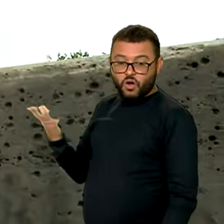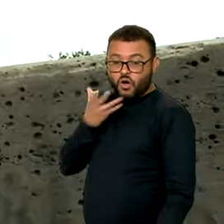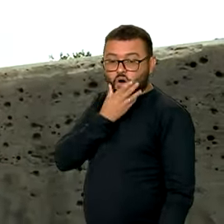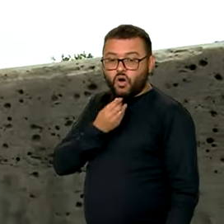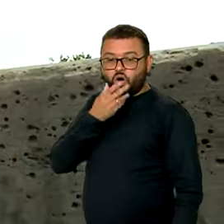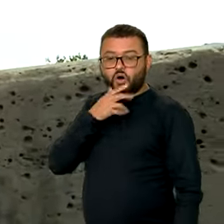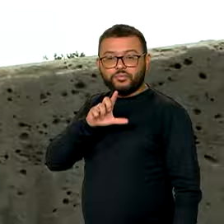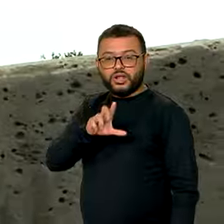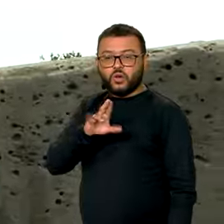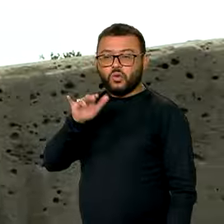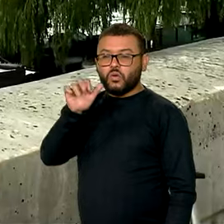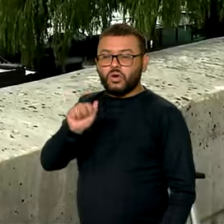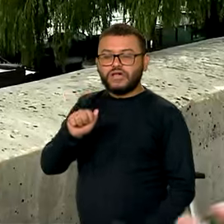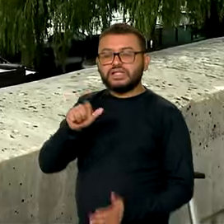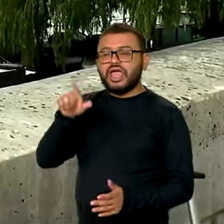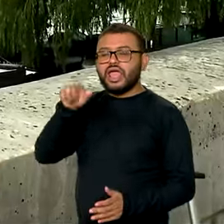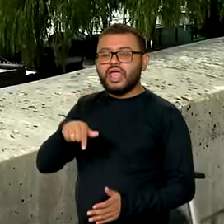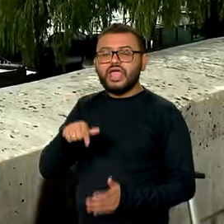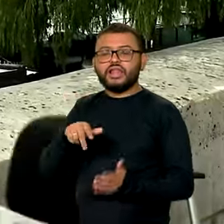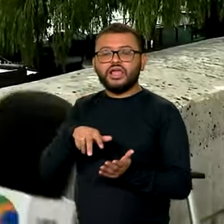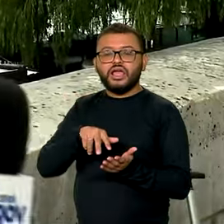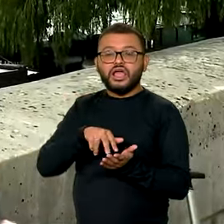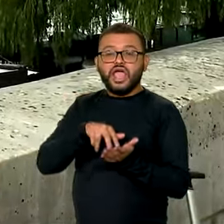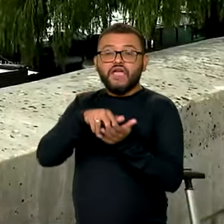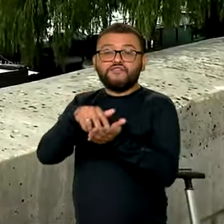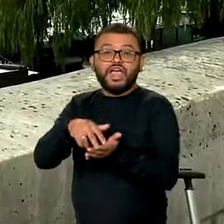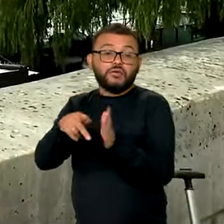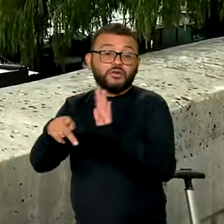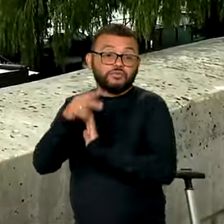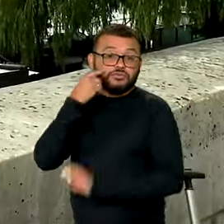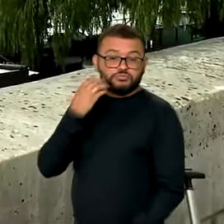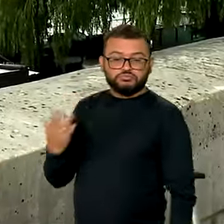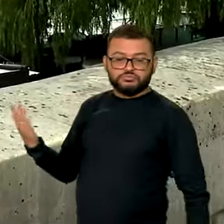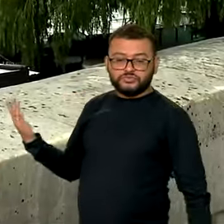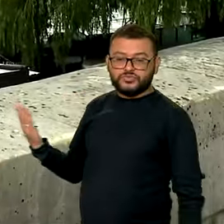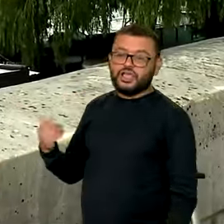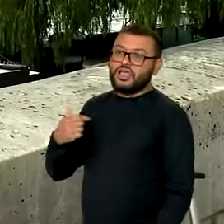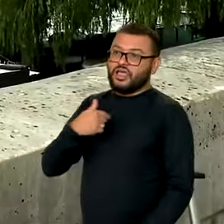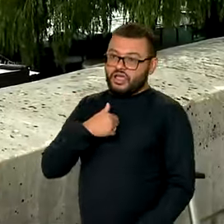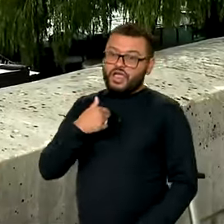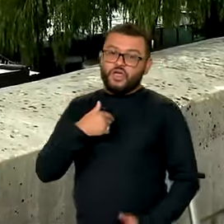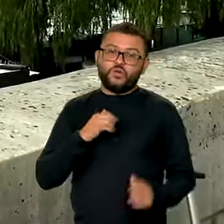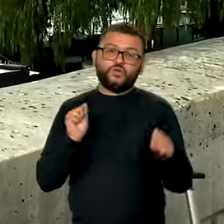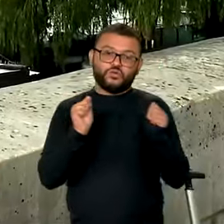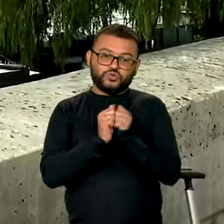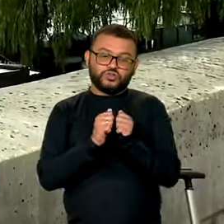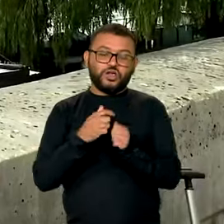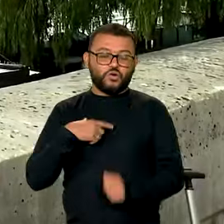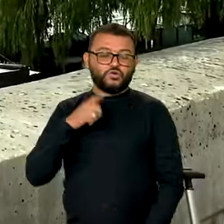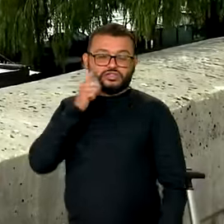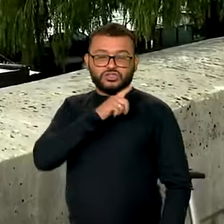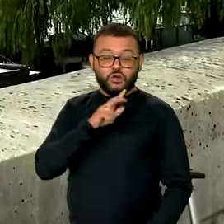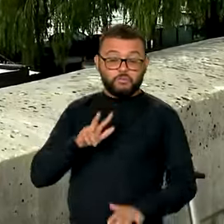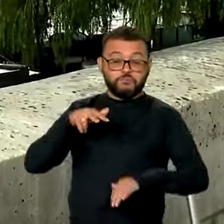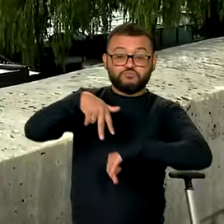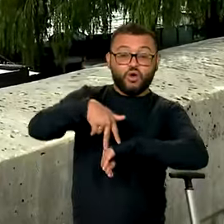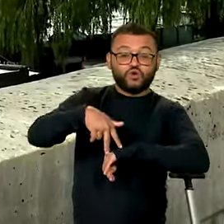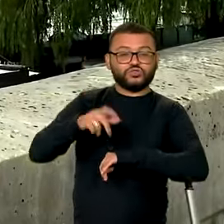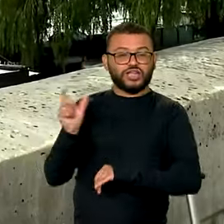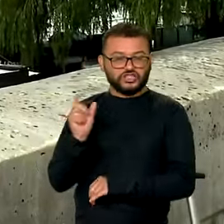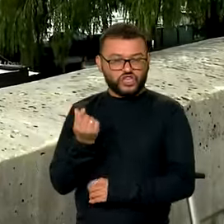na modalidade kitesurf, esse apoio faz toda a diferença. Eu faço parte já do Bolsa Pódio, porque como